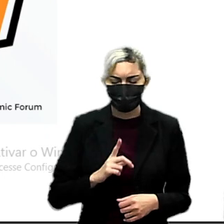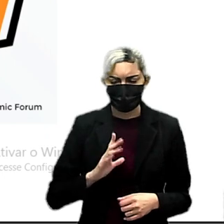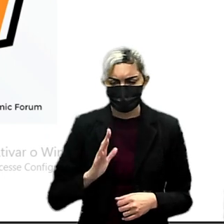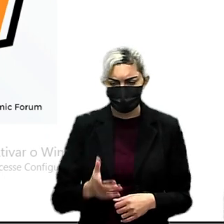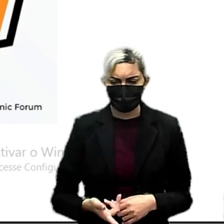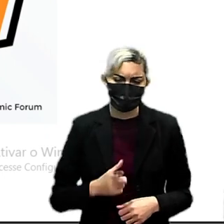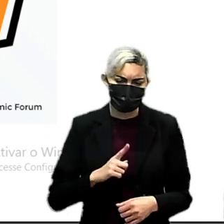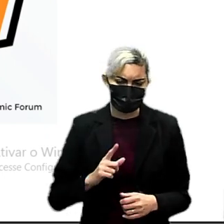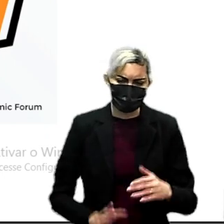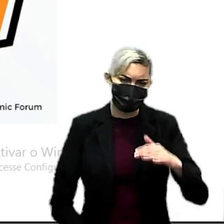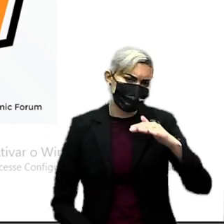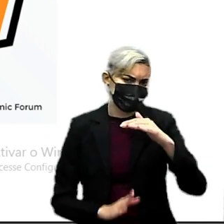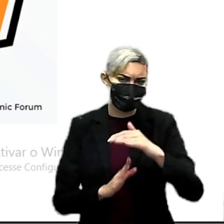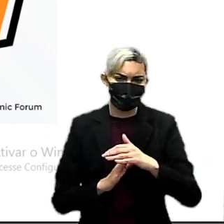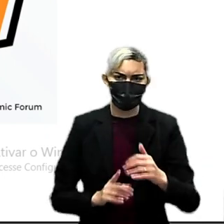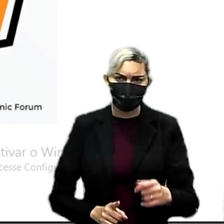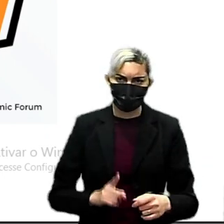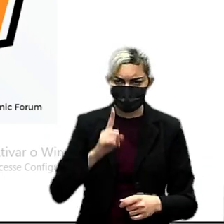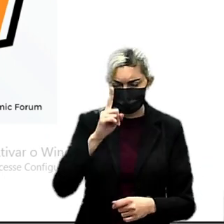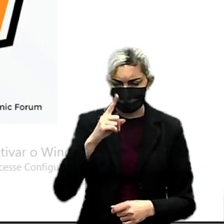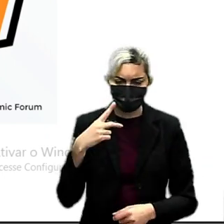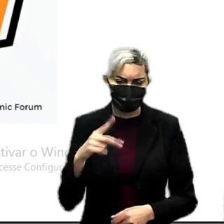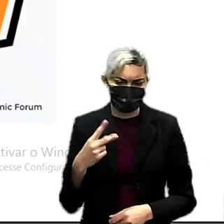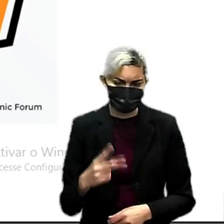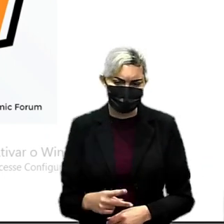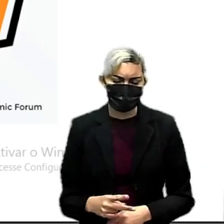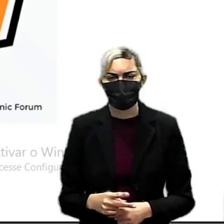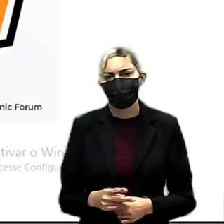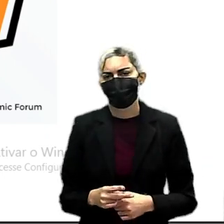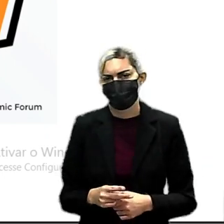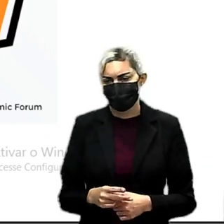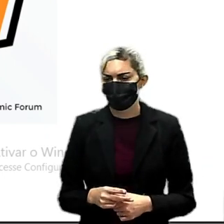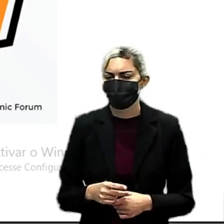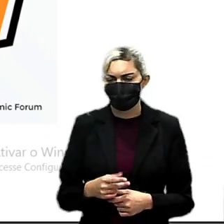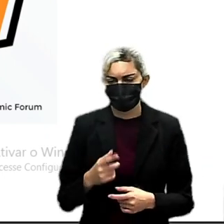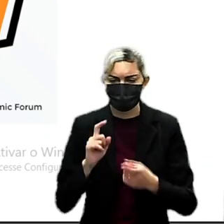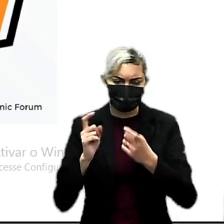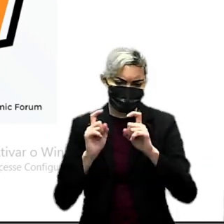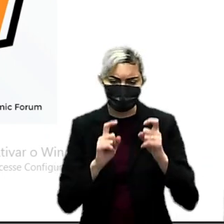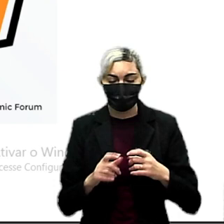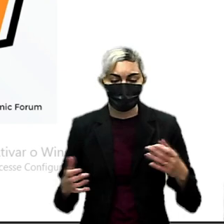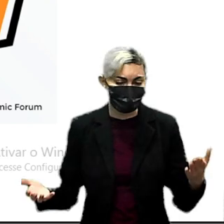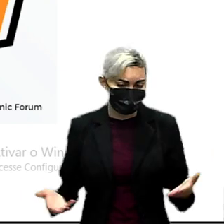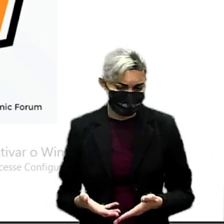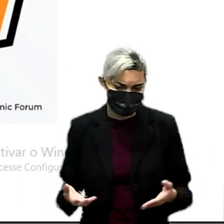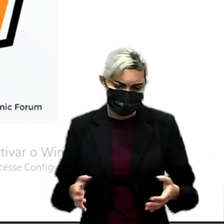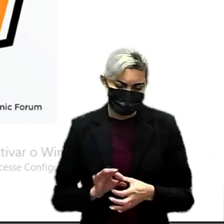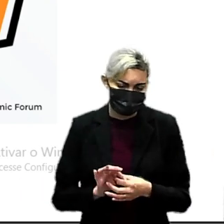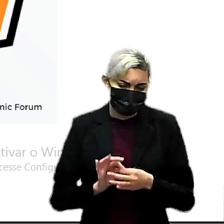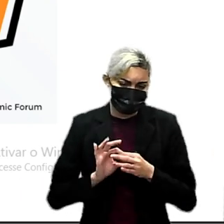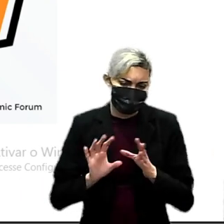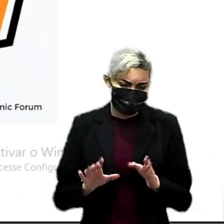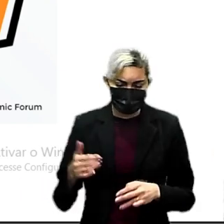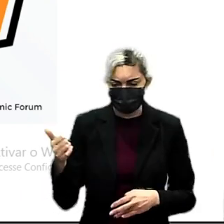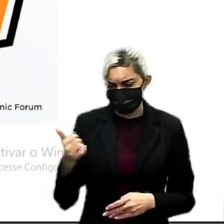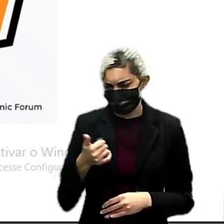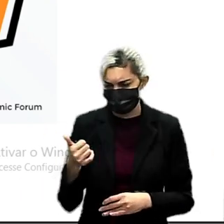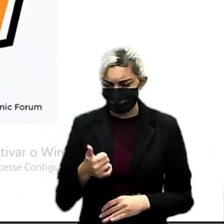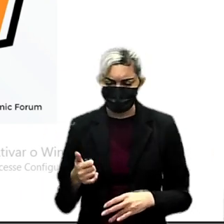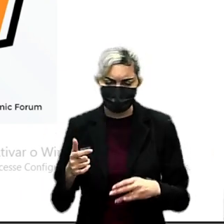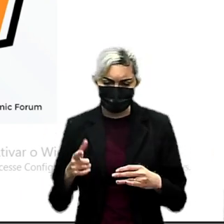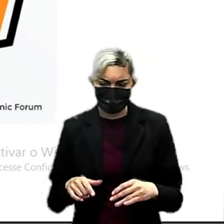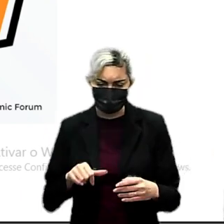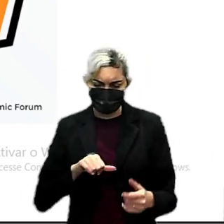estavam, digamos, no topo da na sua discussão e hoje elas deixam de estar no primeiro lugar